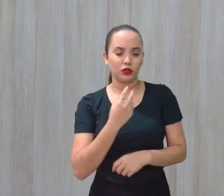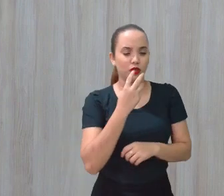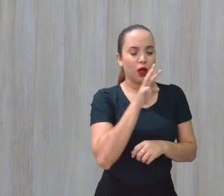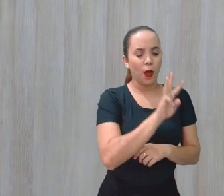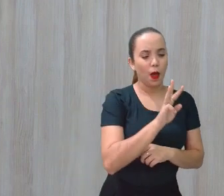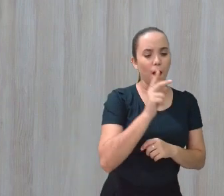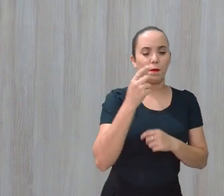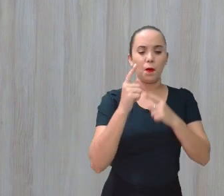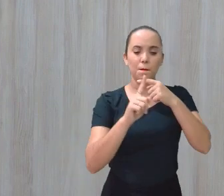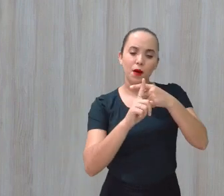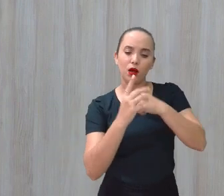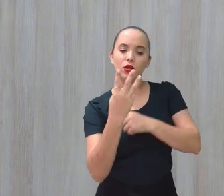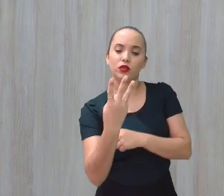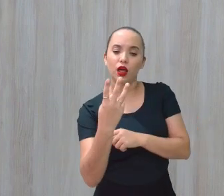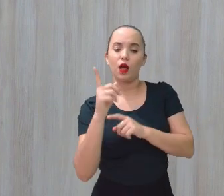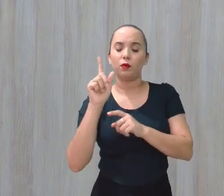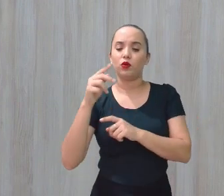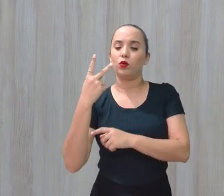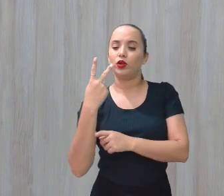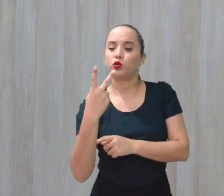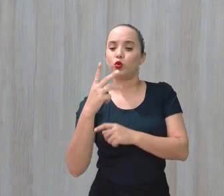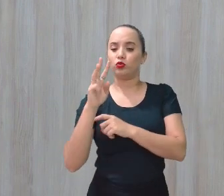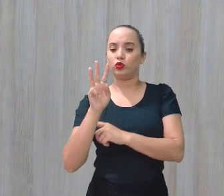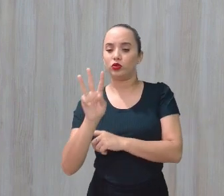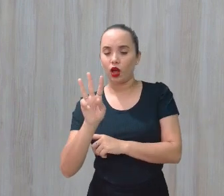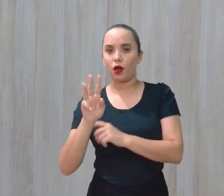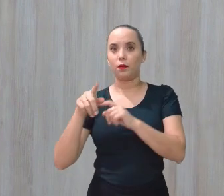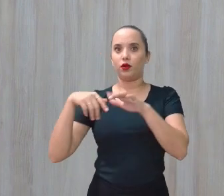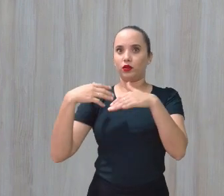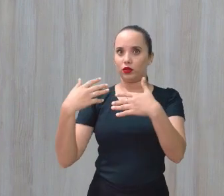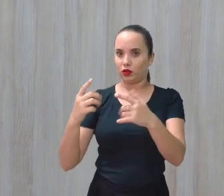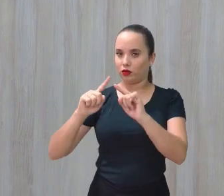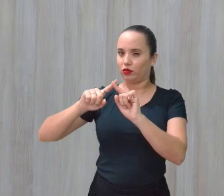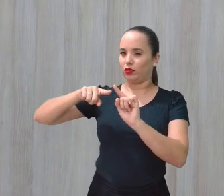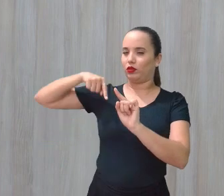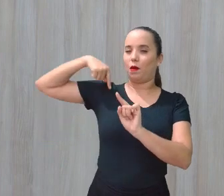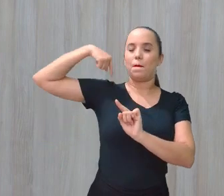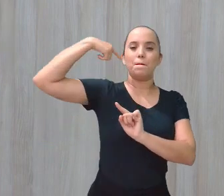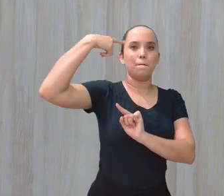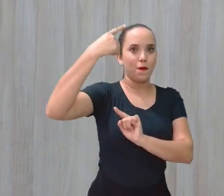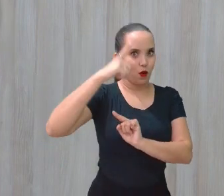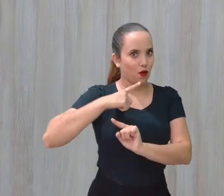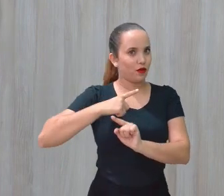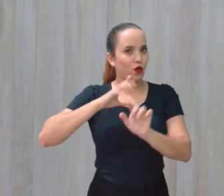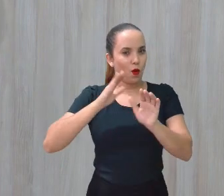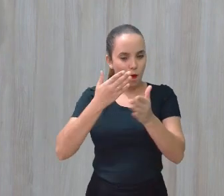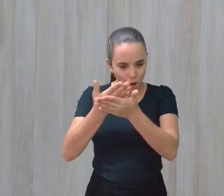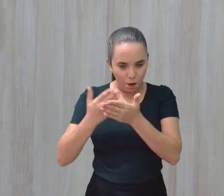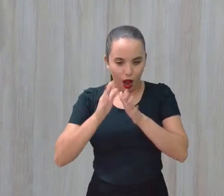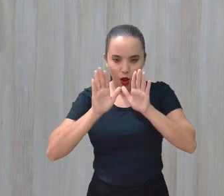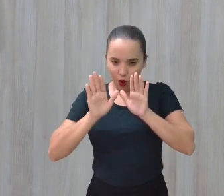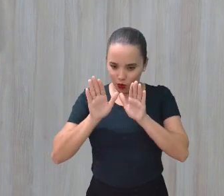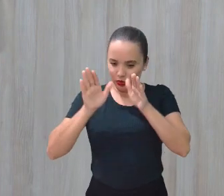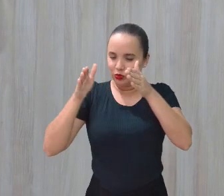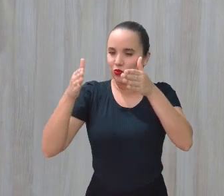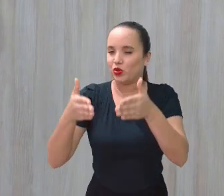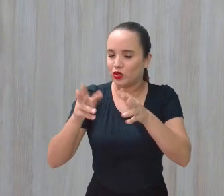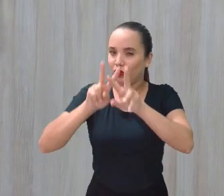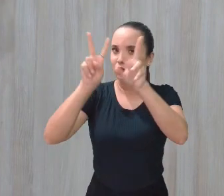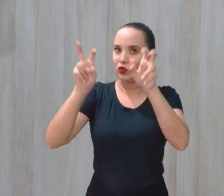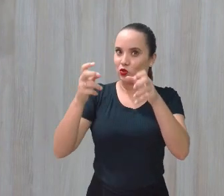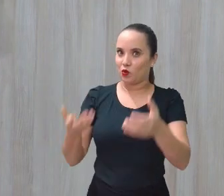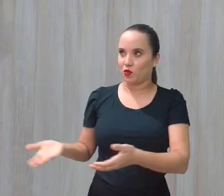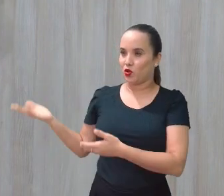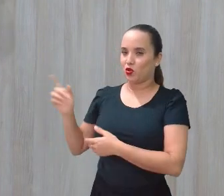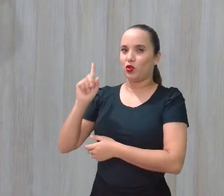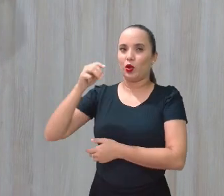e ele entender que é ali uma multiplicação, a gente reservou uma aula exclusiva para isso daí, certo? Onde a gente vai falar de monômios